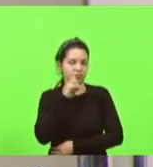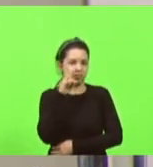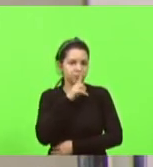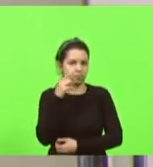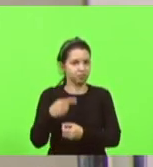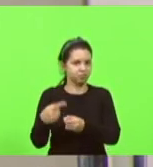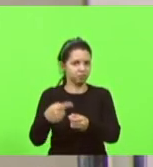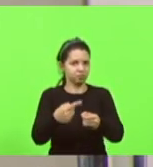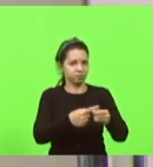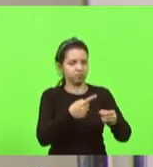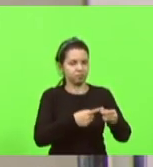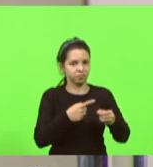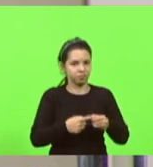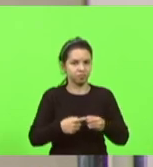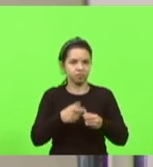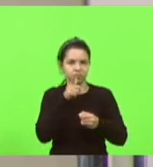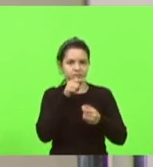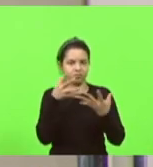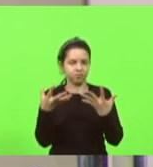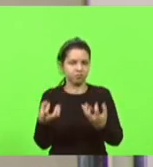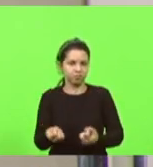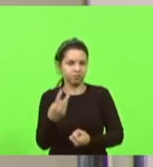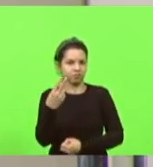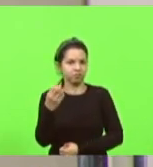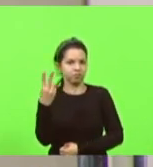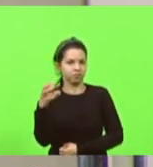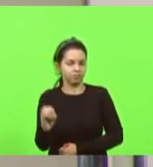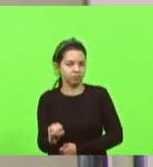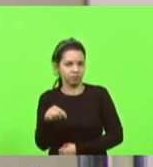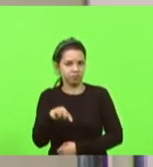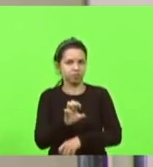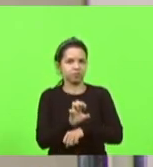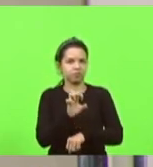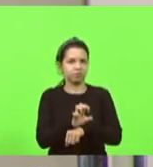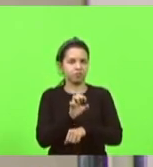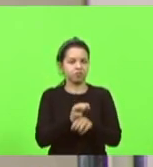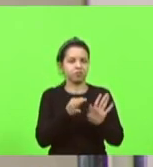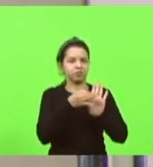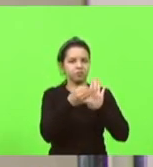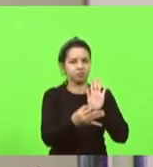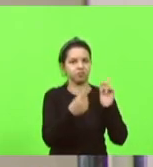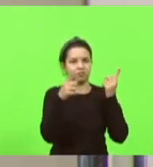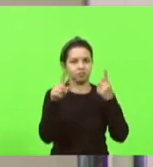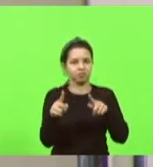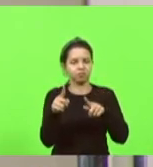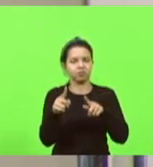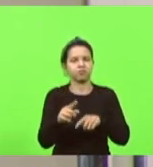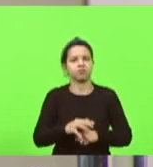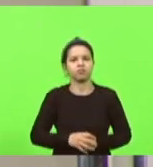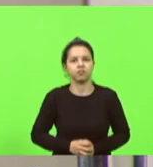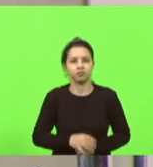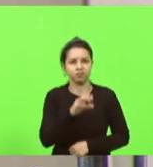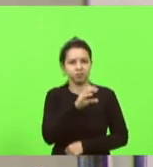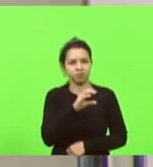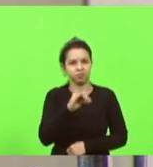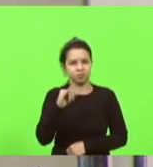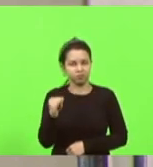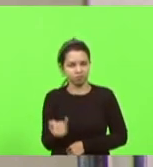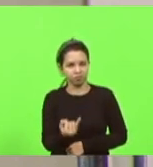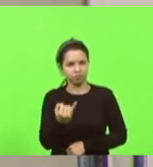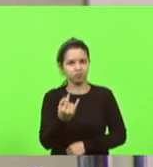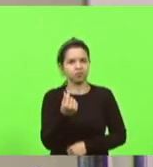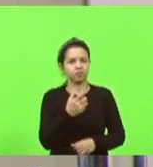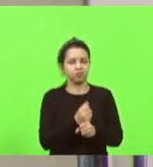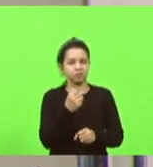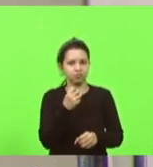pela estiagem de 2020 no Estado. Com pareceres favoráveis das comissões de Constituição e Justiça, Comissão de Finanças e Tributação,